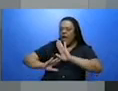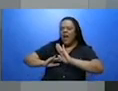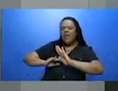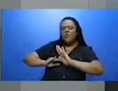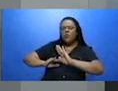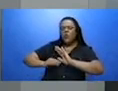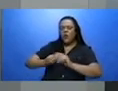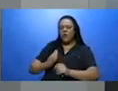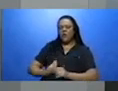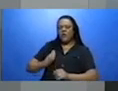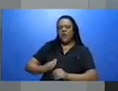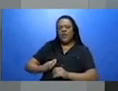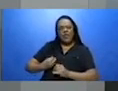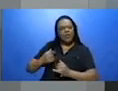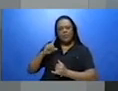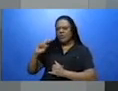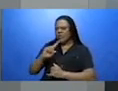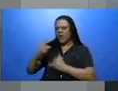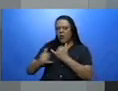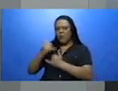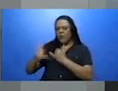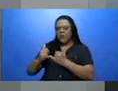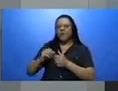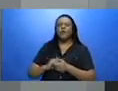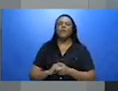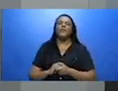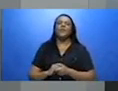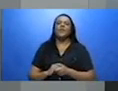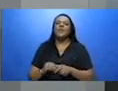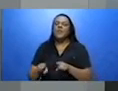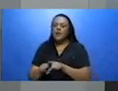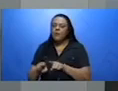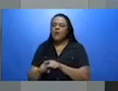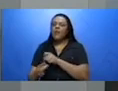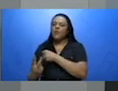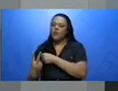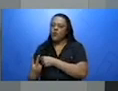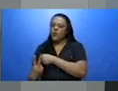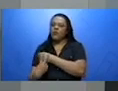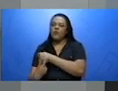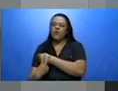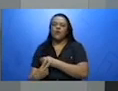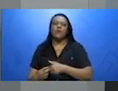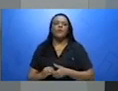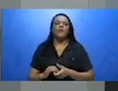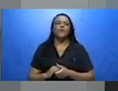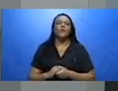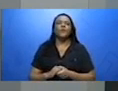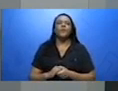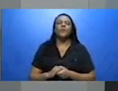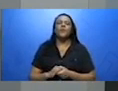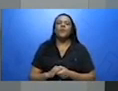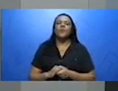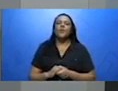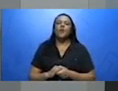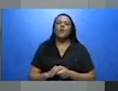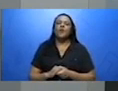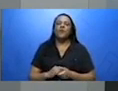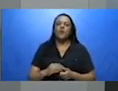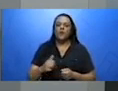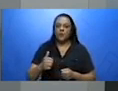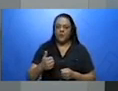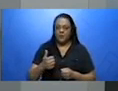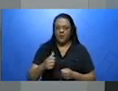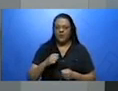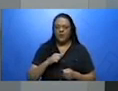A primeira frase do texto é um período composto cuja oração subordinada, ou seja, cuja oração que é